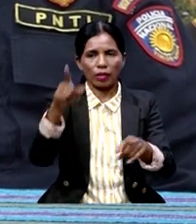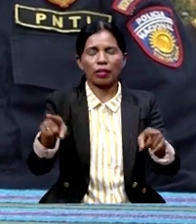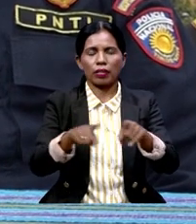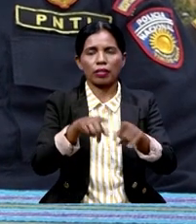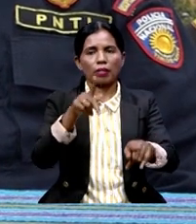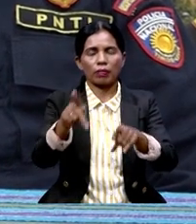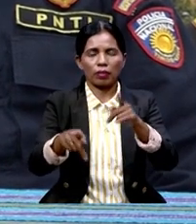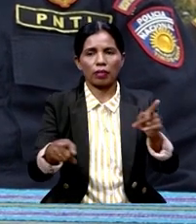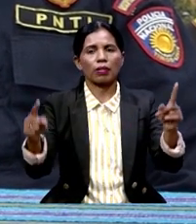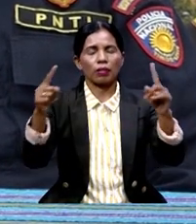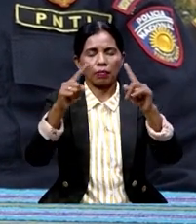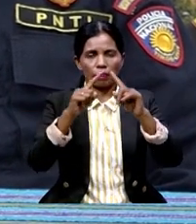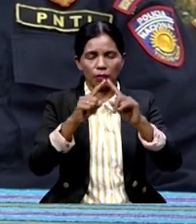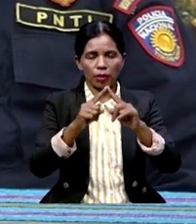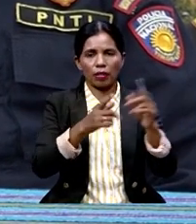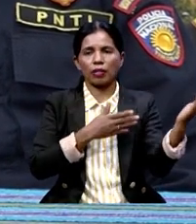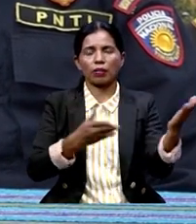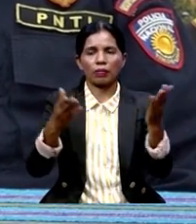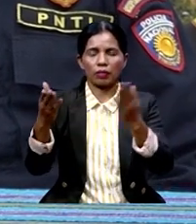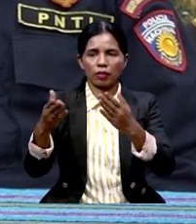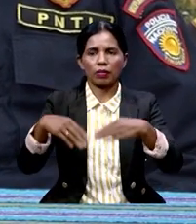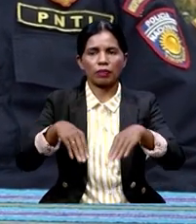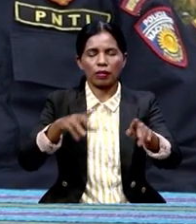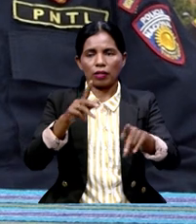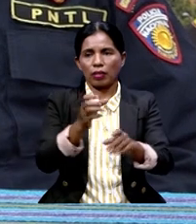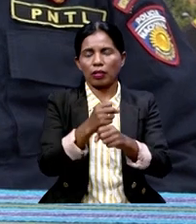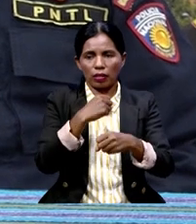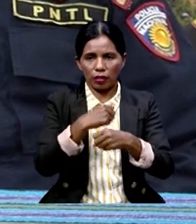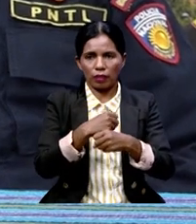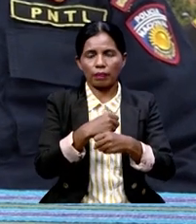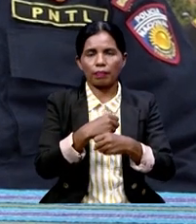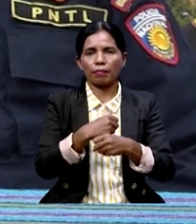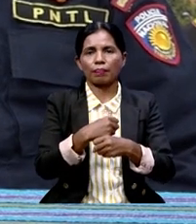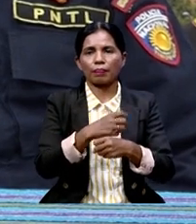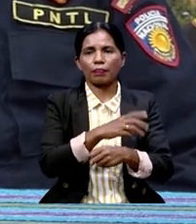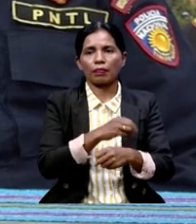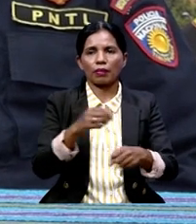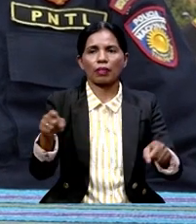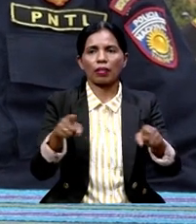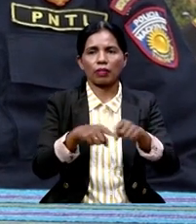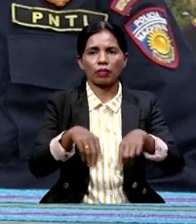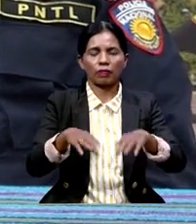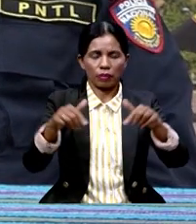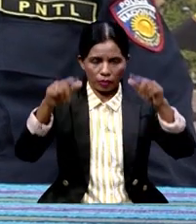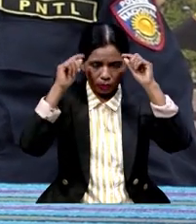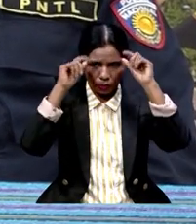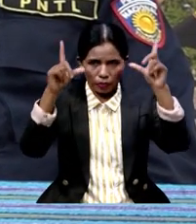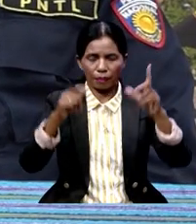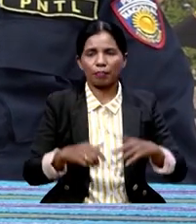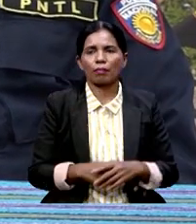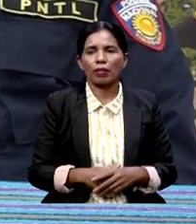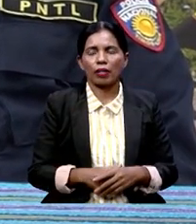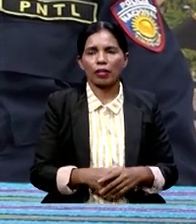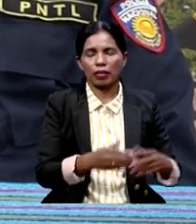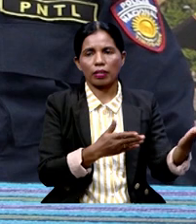autor, ba recrutamento ilegal, depois, halo ação nasan tráfico humano mete mal esta no le neve me tama